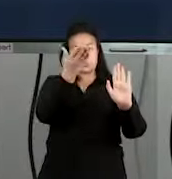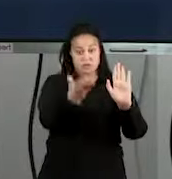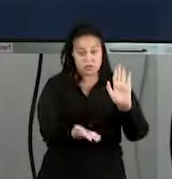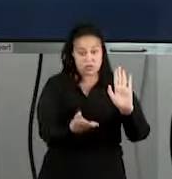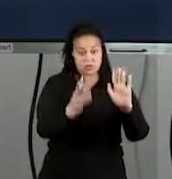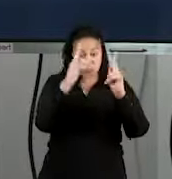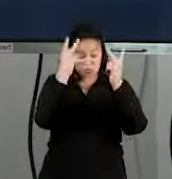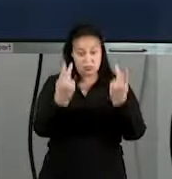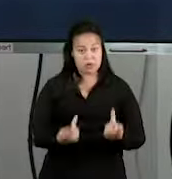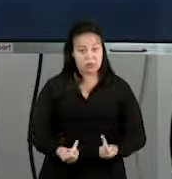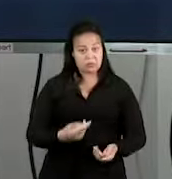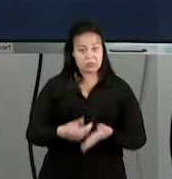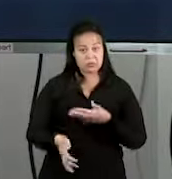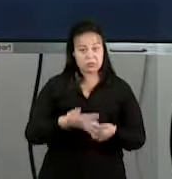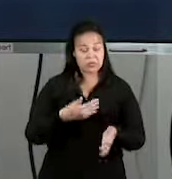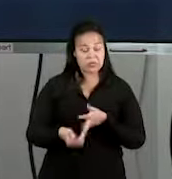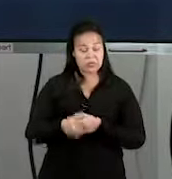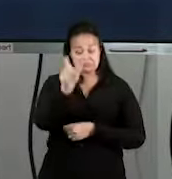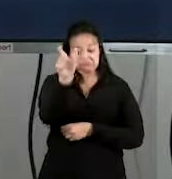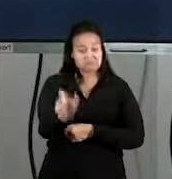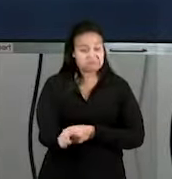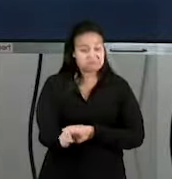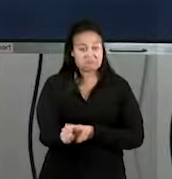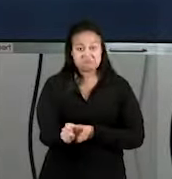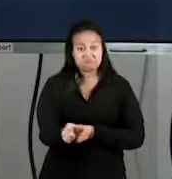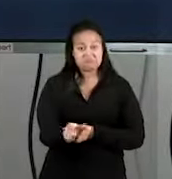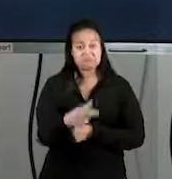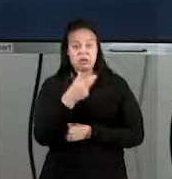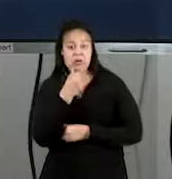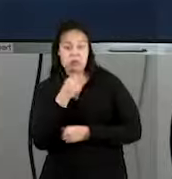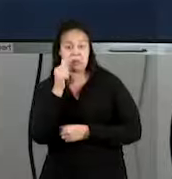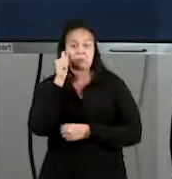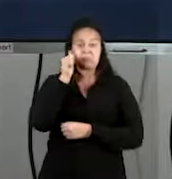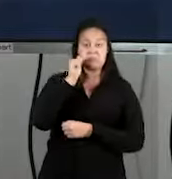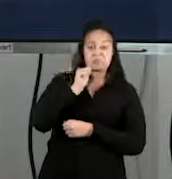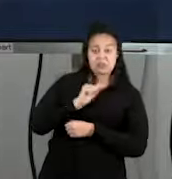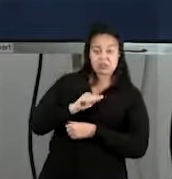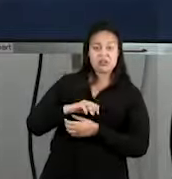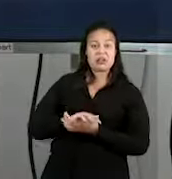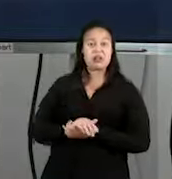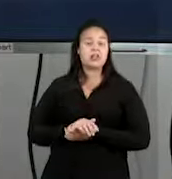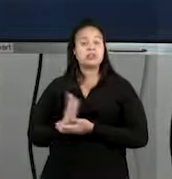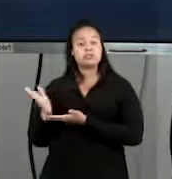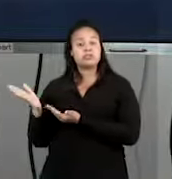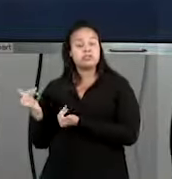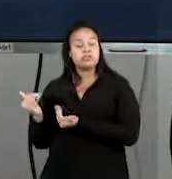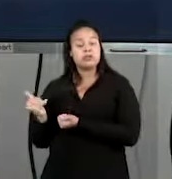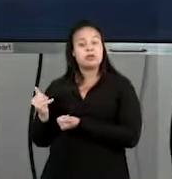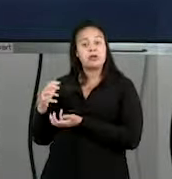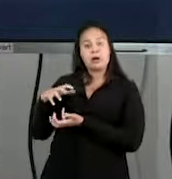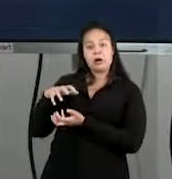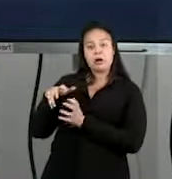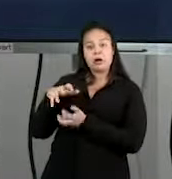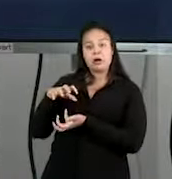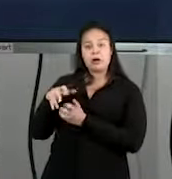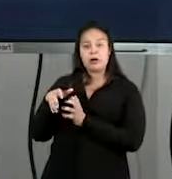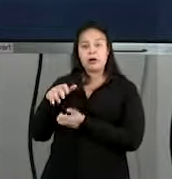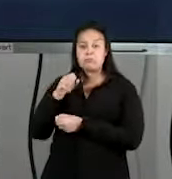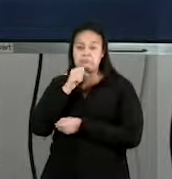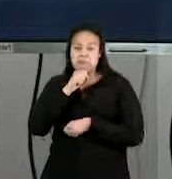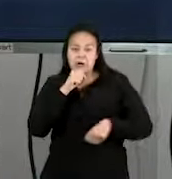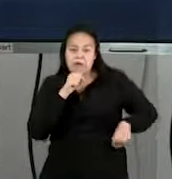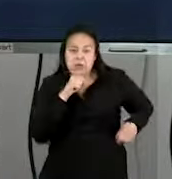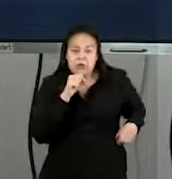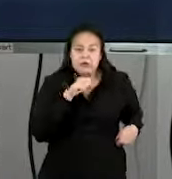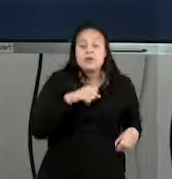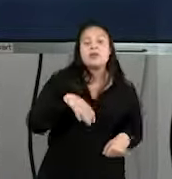humano, independente de quem você seja, se você é homem, mulher, se você é jovem ou velho, se você é